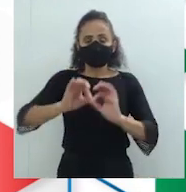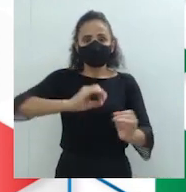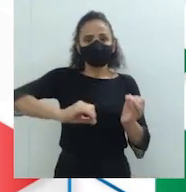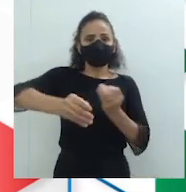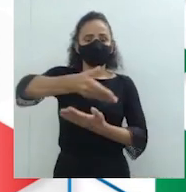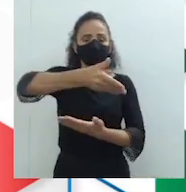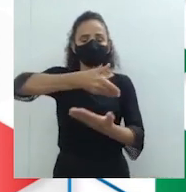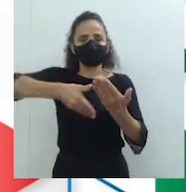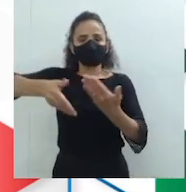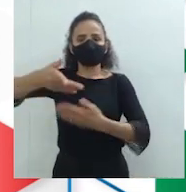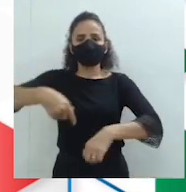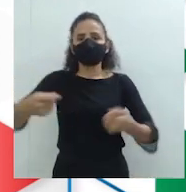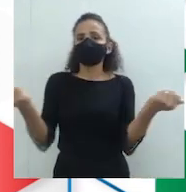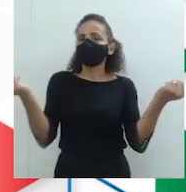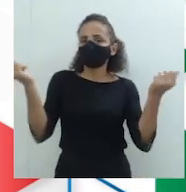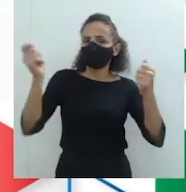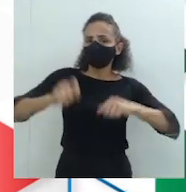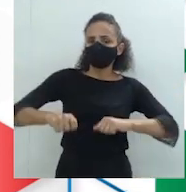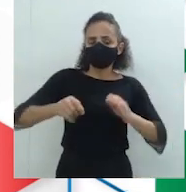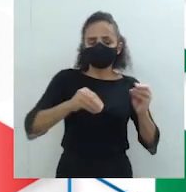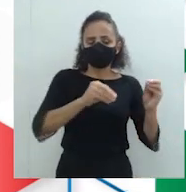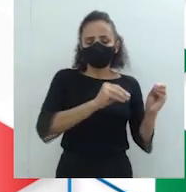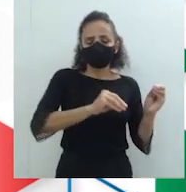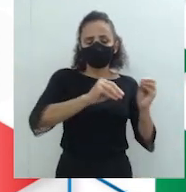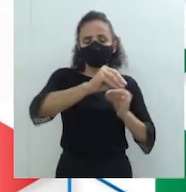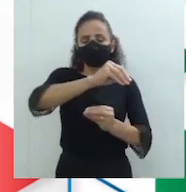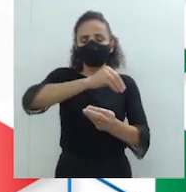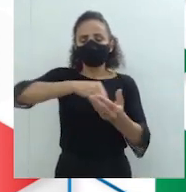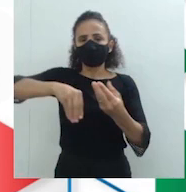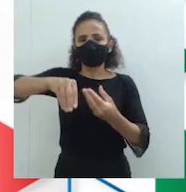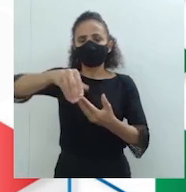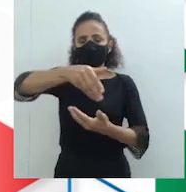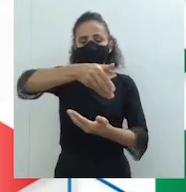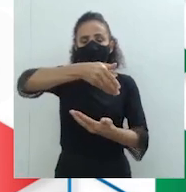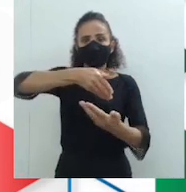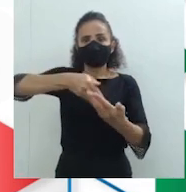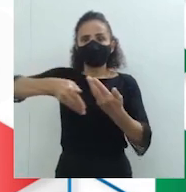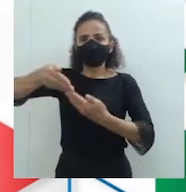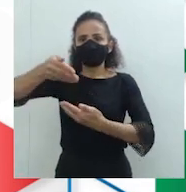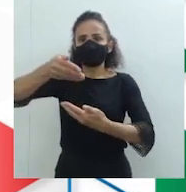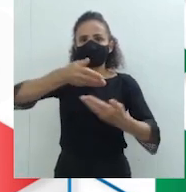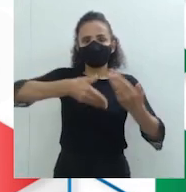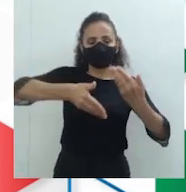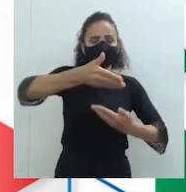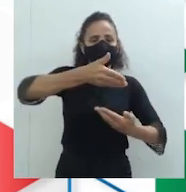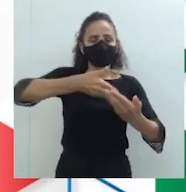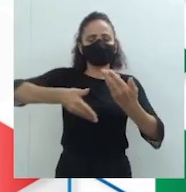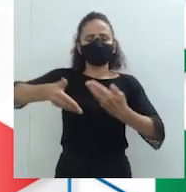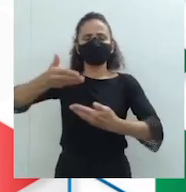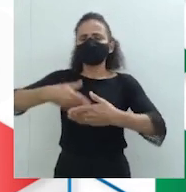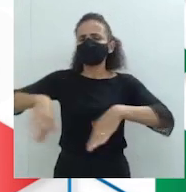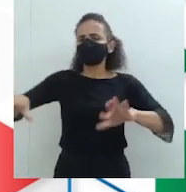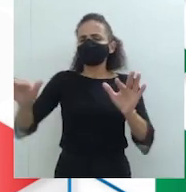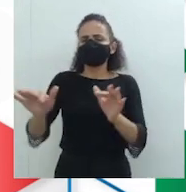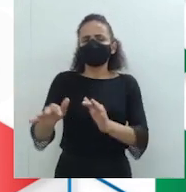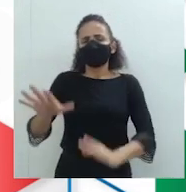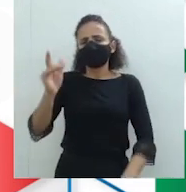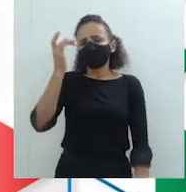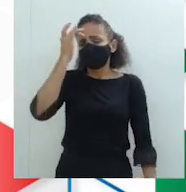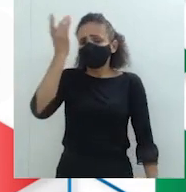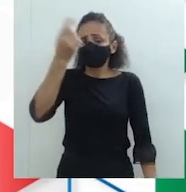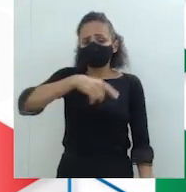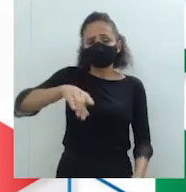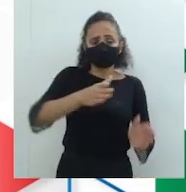elementos que vão permitir que as cargas circulem, né? Ou seja, elas irão circular facilmente